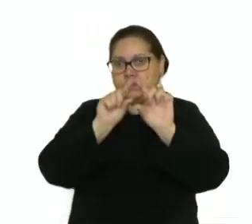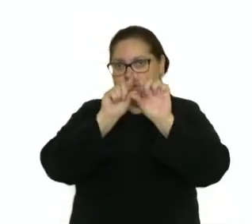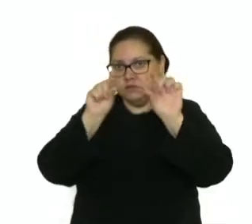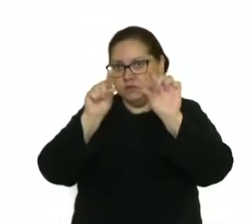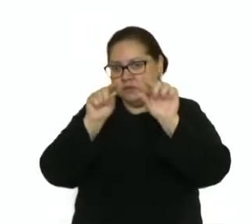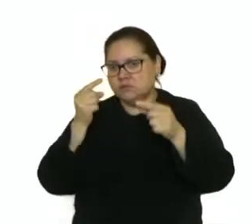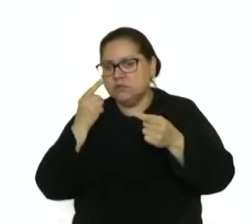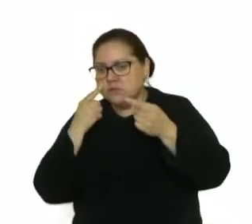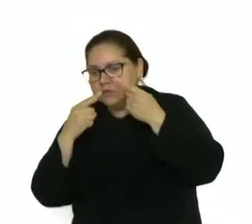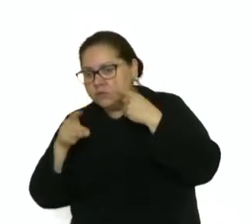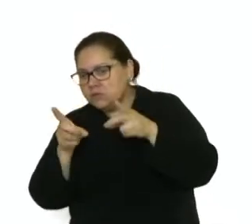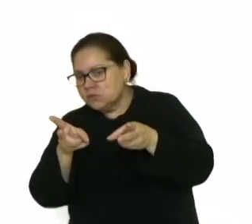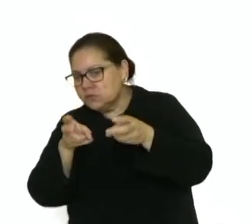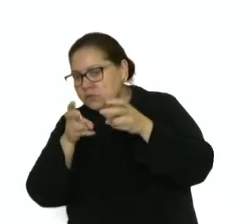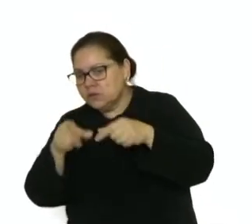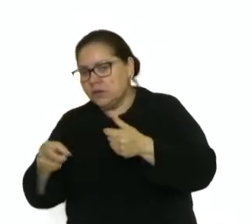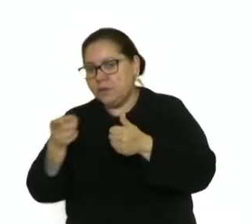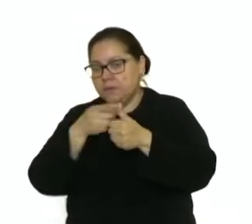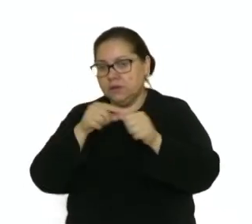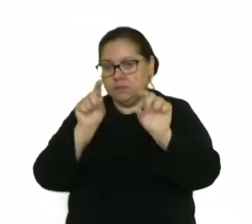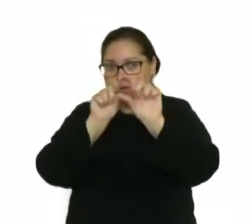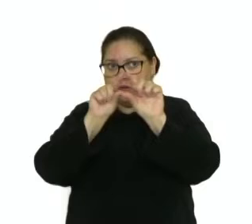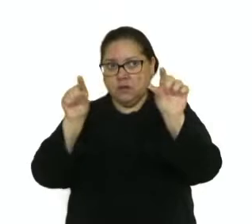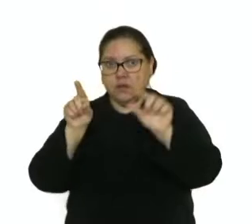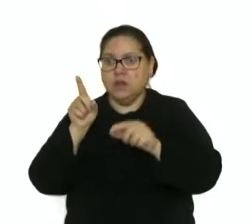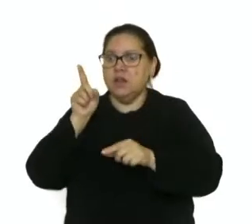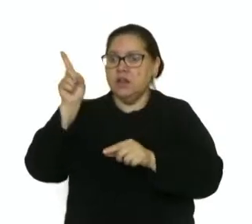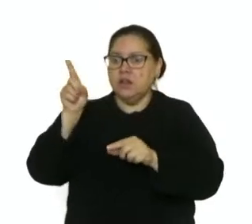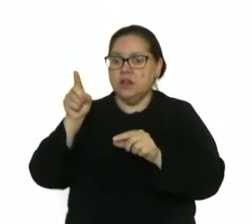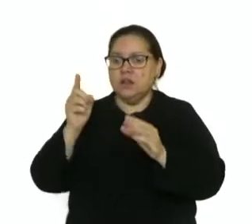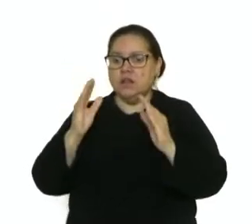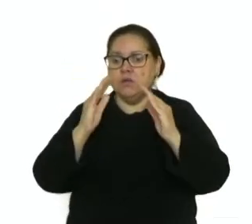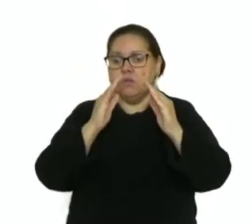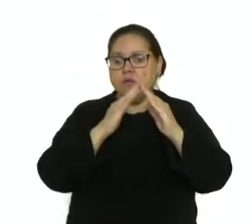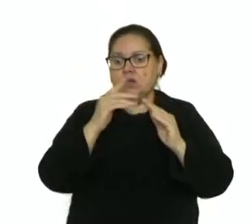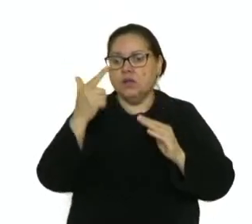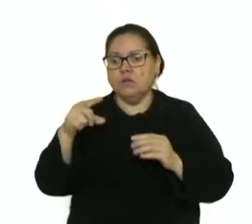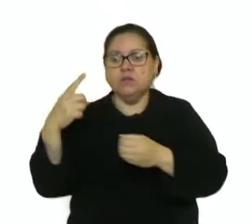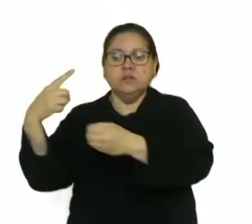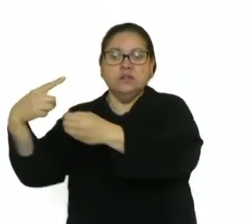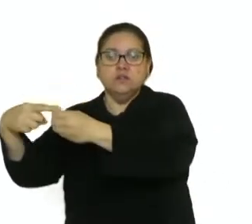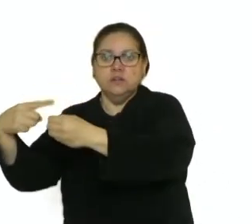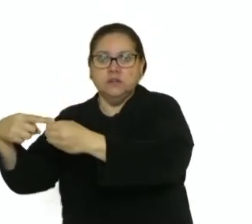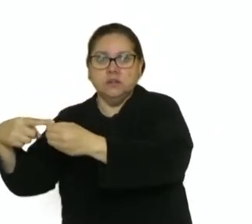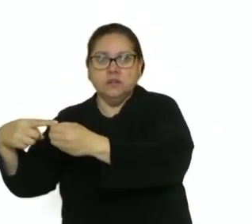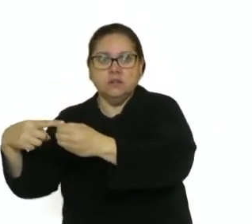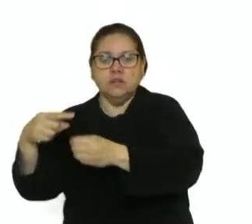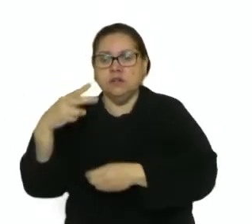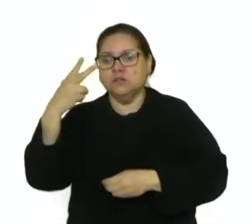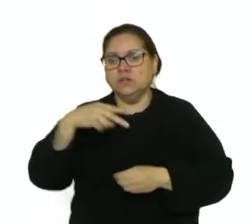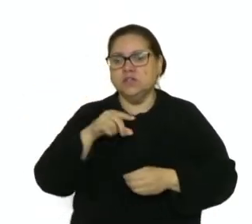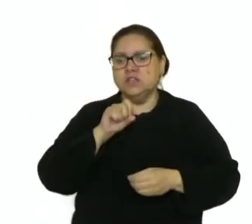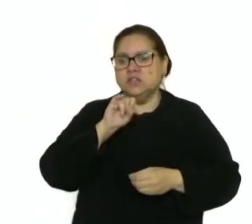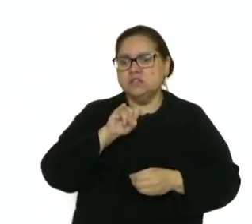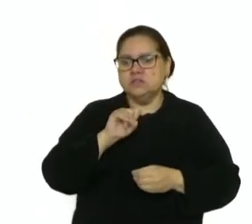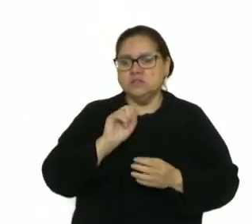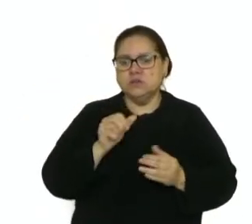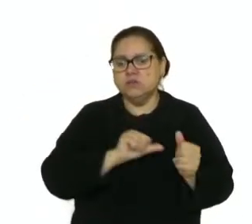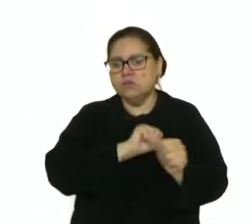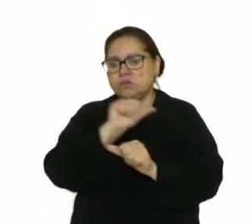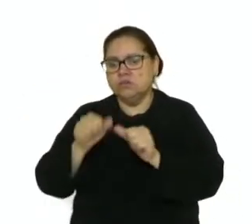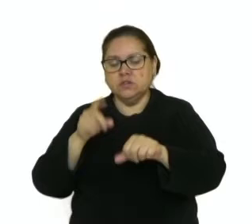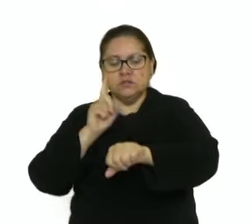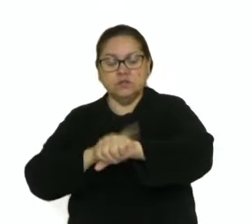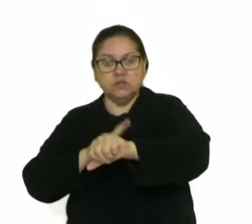gente analisar. Observem a primeira frase. Ele mora em outra cidade. A segunda, isso implica mudança